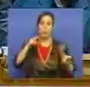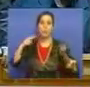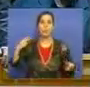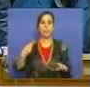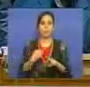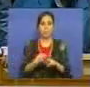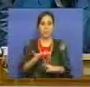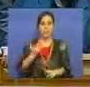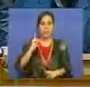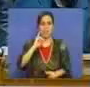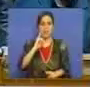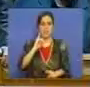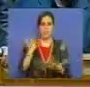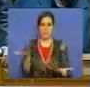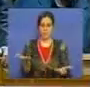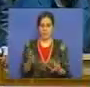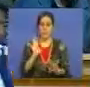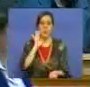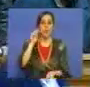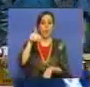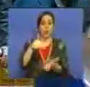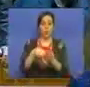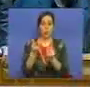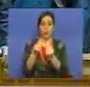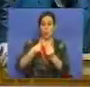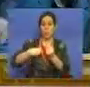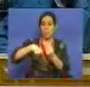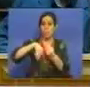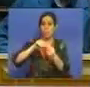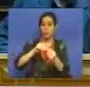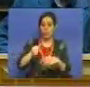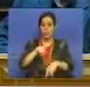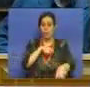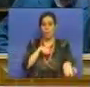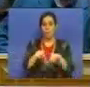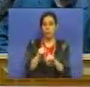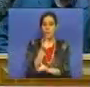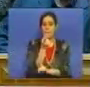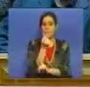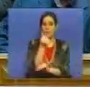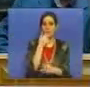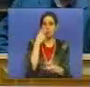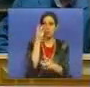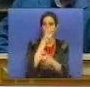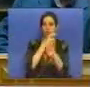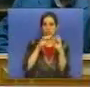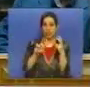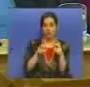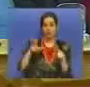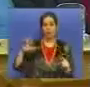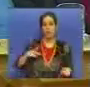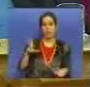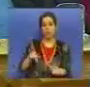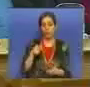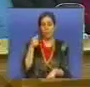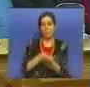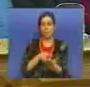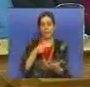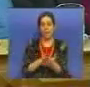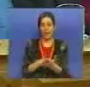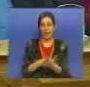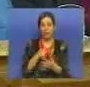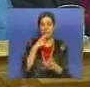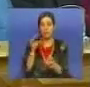a inflação. O resultado cumulativo da política de preços de energia é que em Portugal pagamos